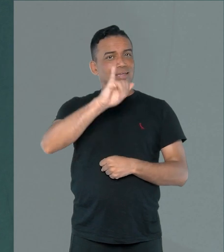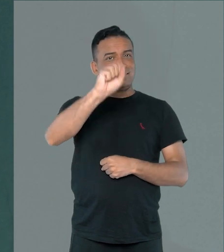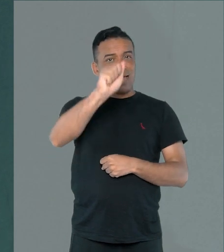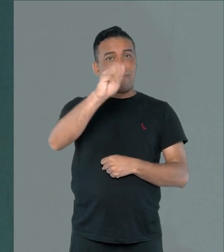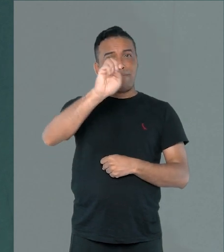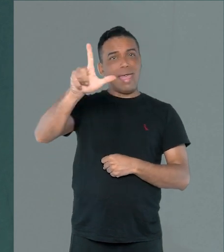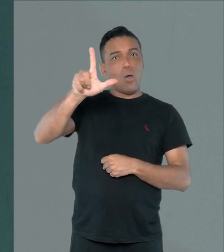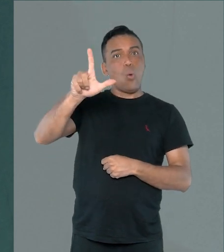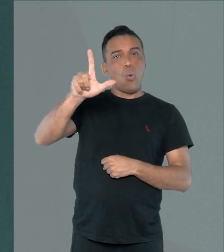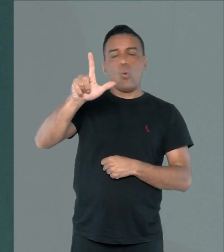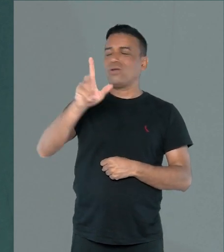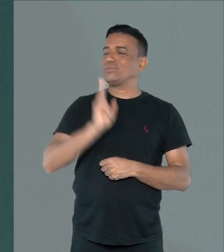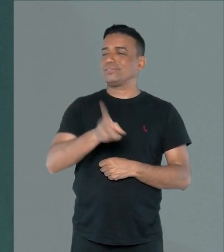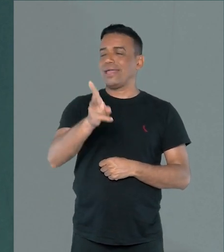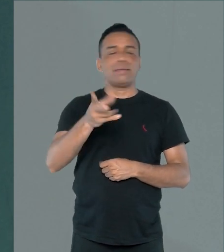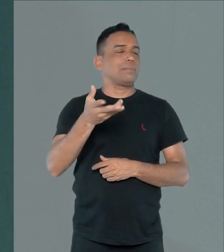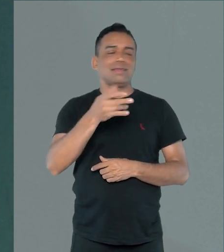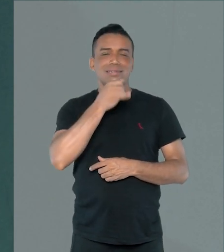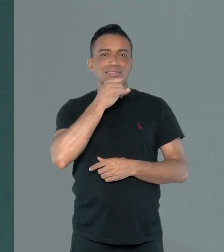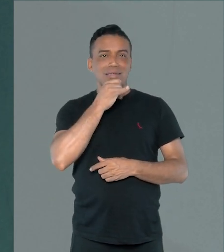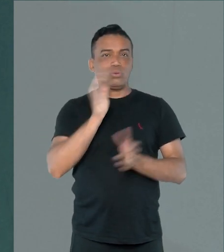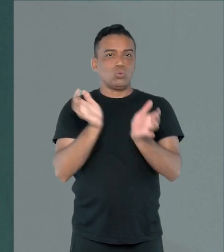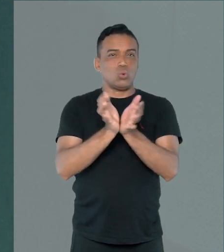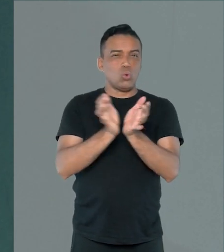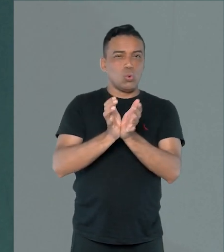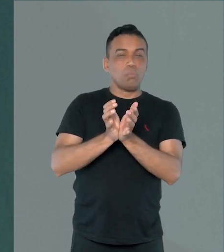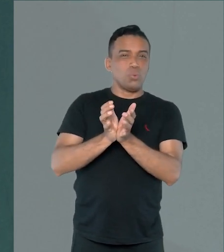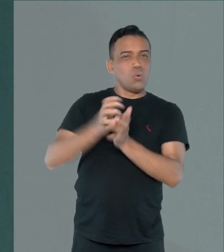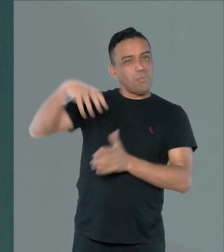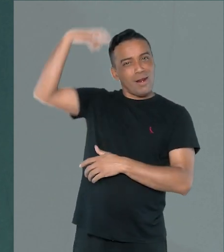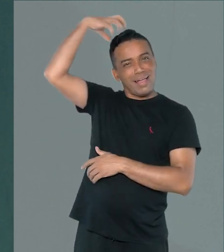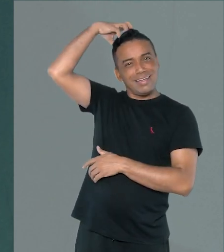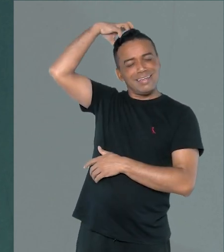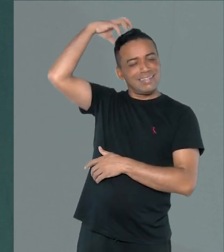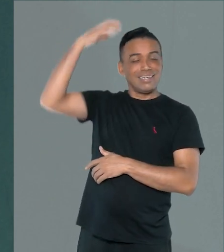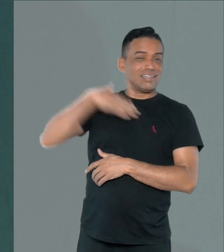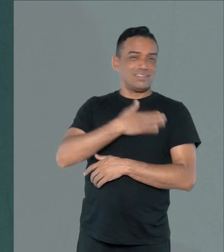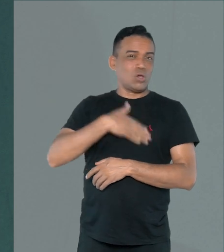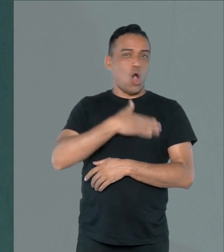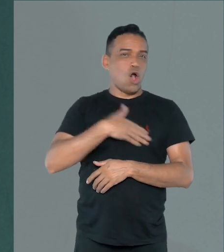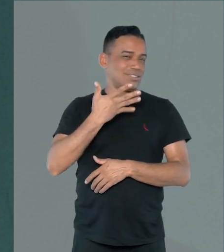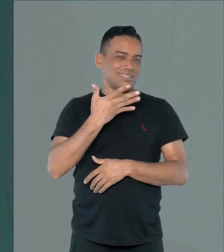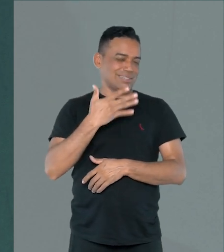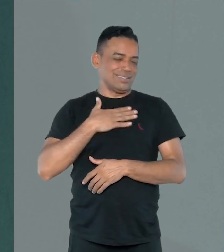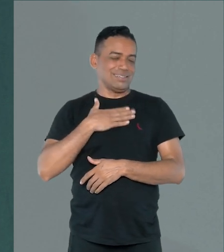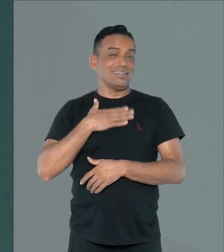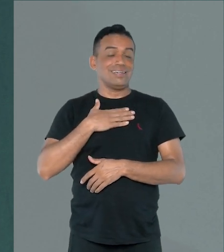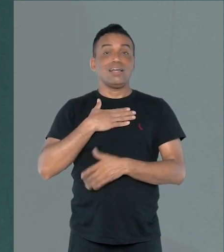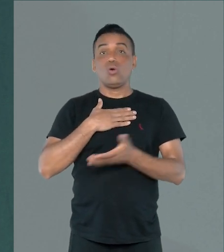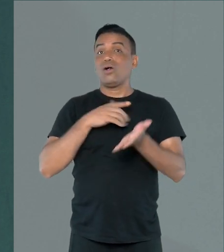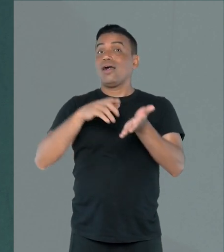é considerado... Eu sou sempre ajudada por monarquistas que gostam do meu trabalho. E chegou às minhas mãos o diário do